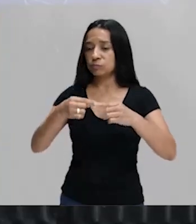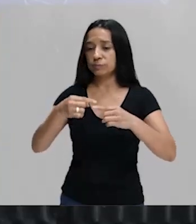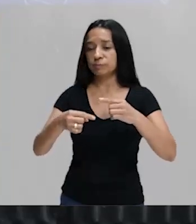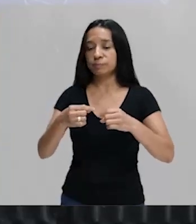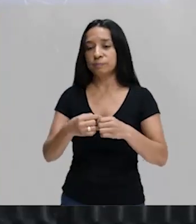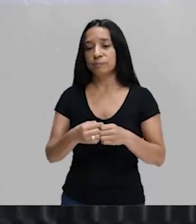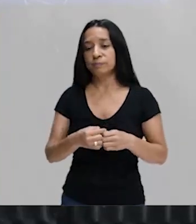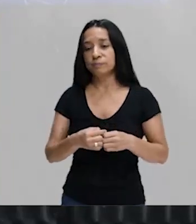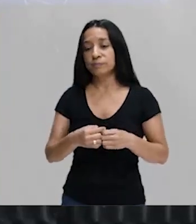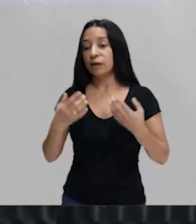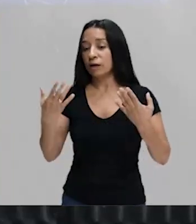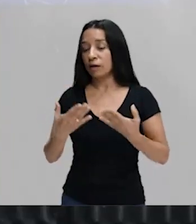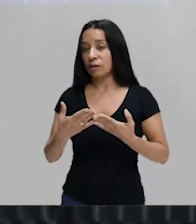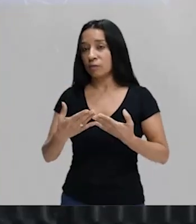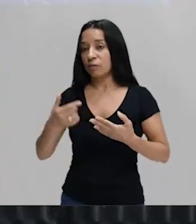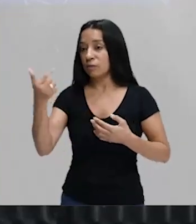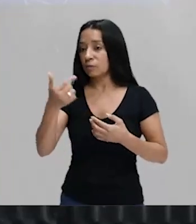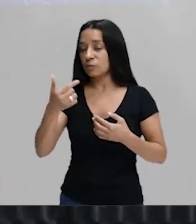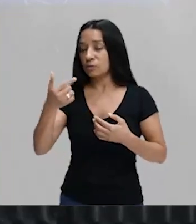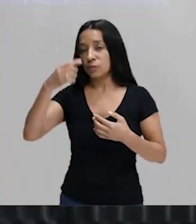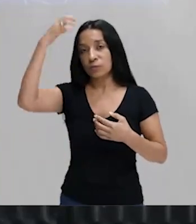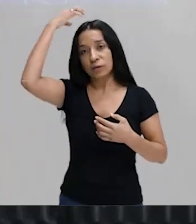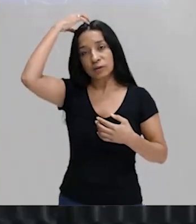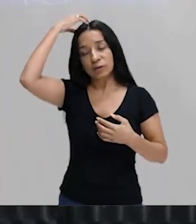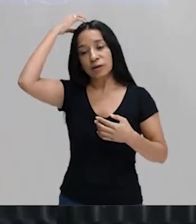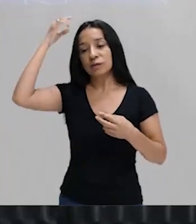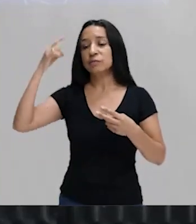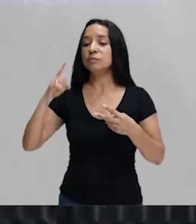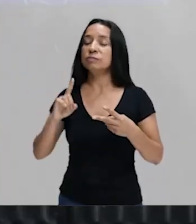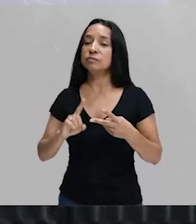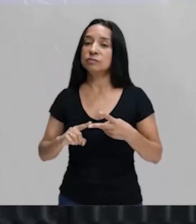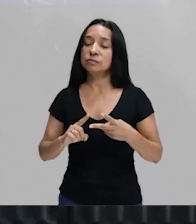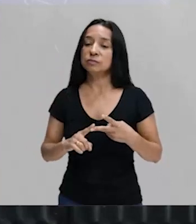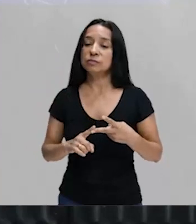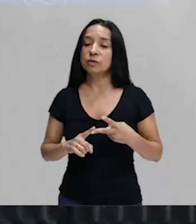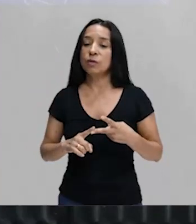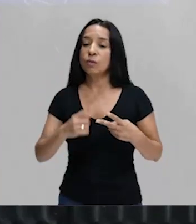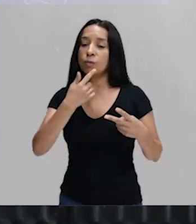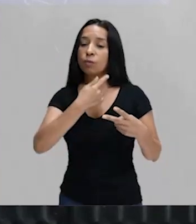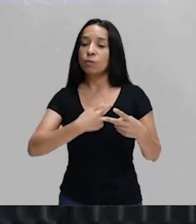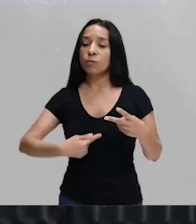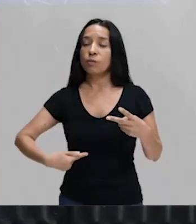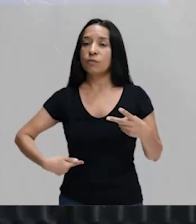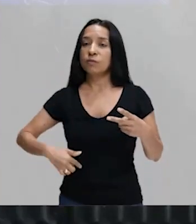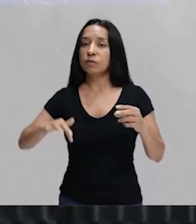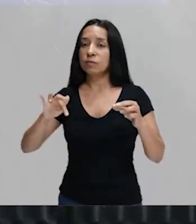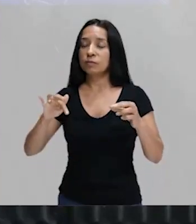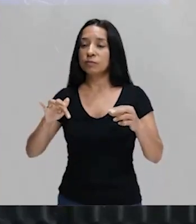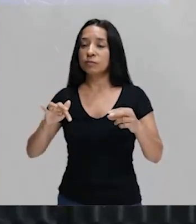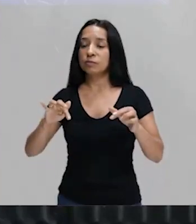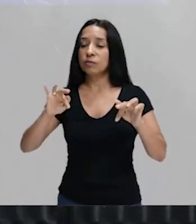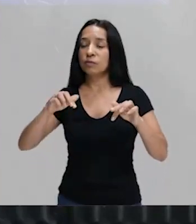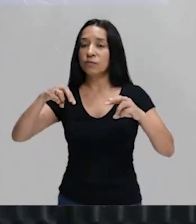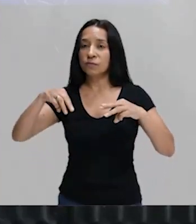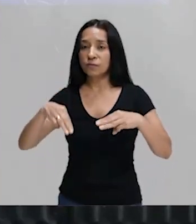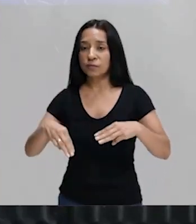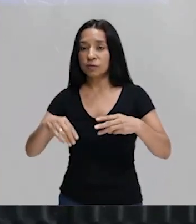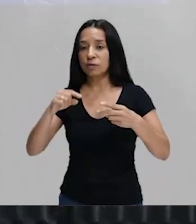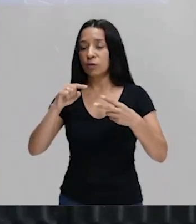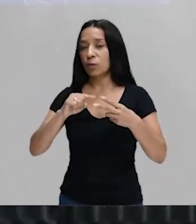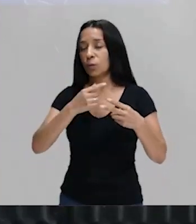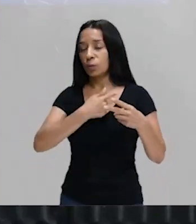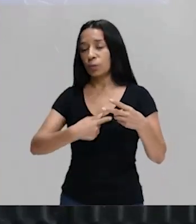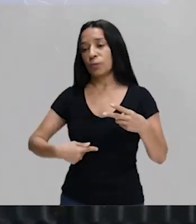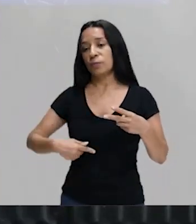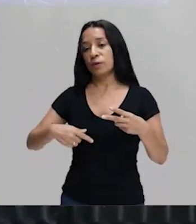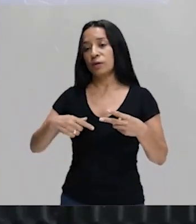no segundo reinado, e durante ali, o final do governo Jânio Quadros.